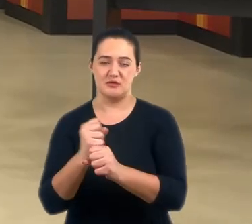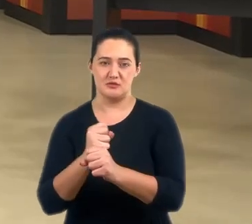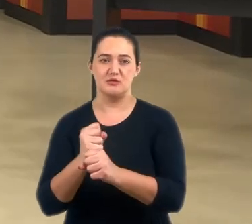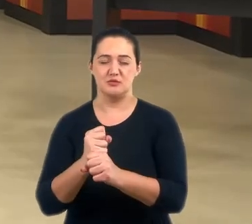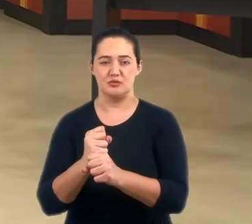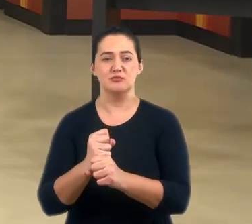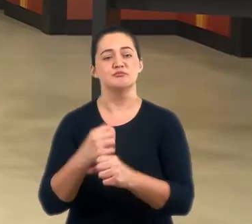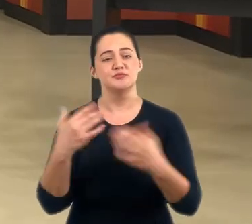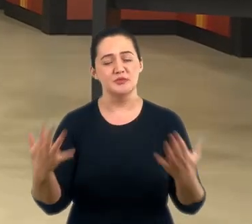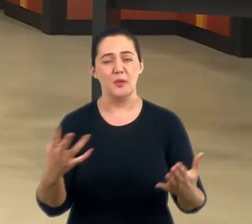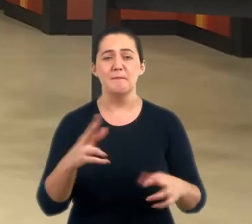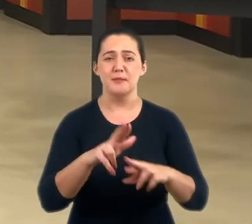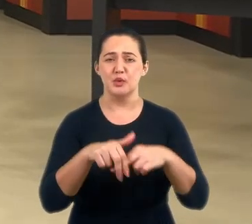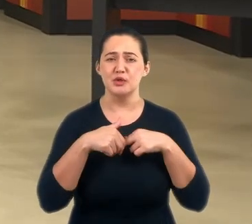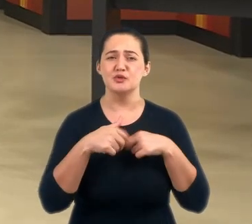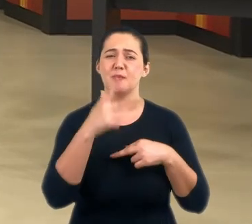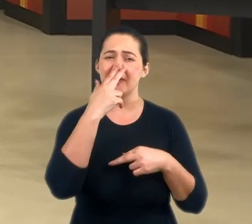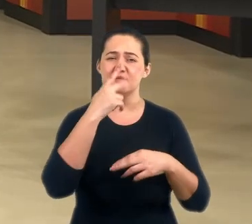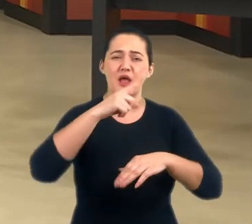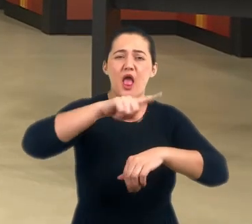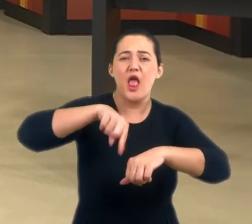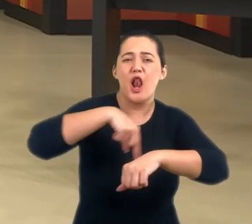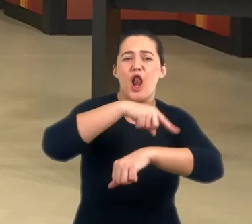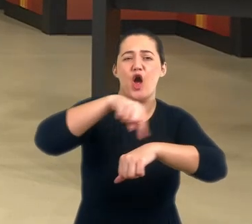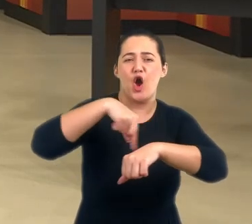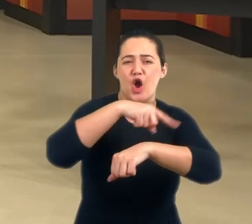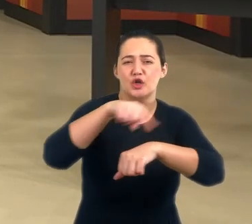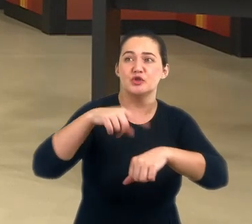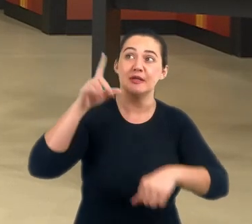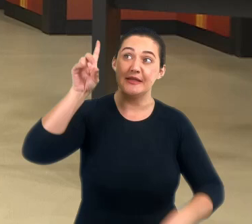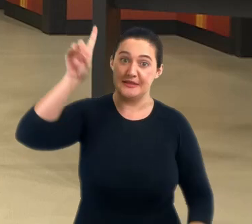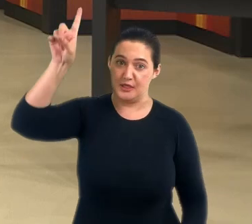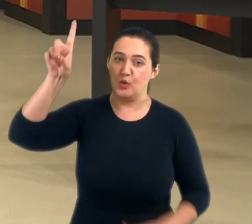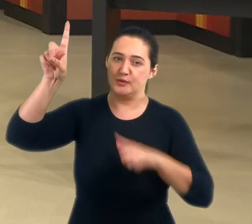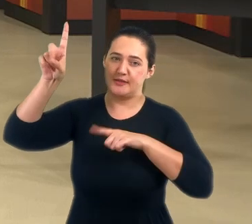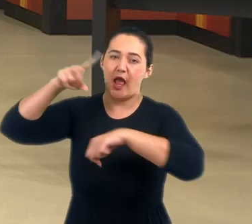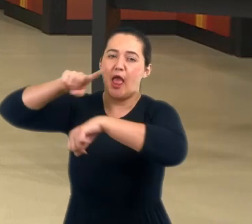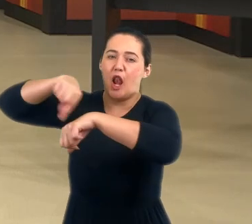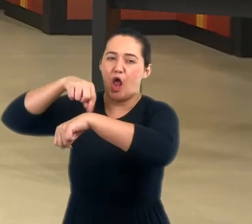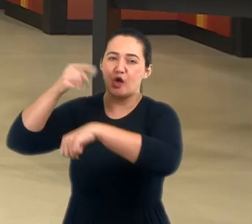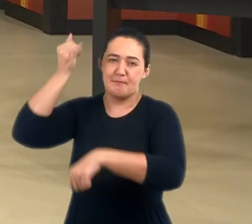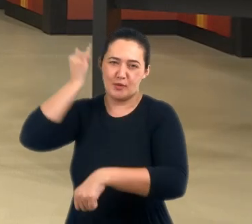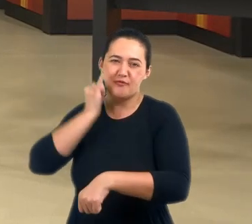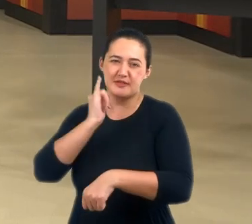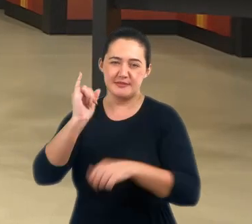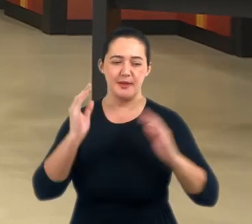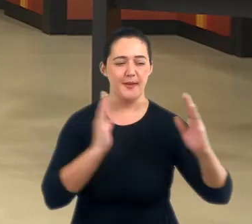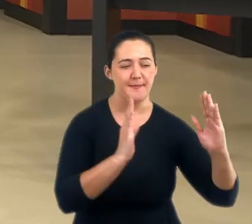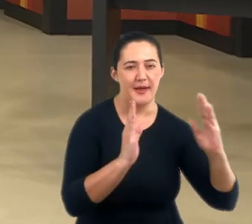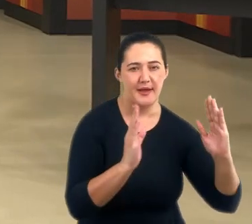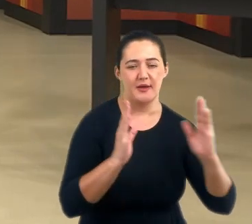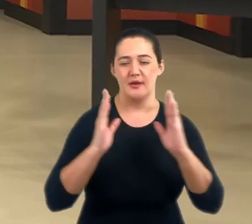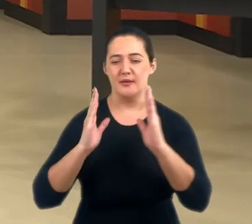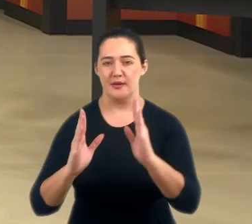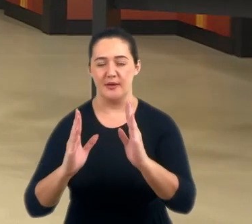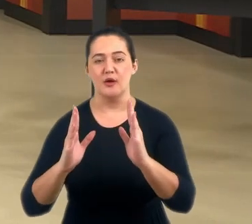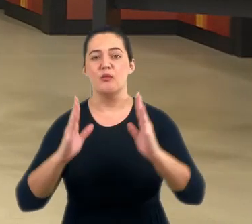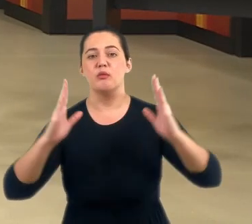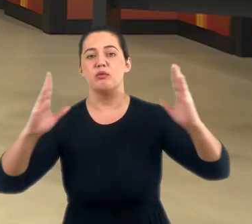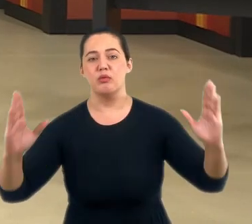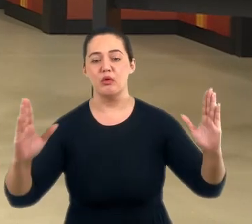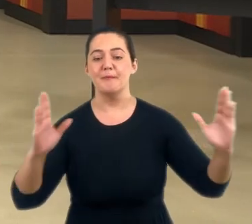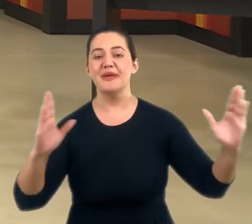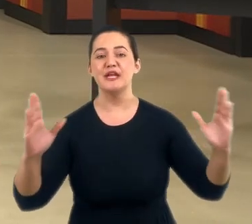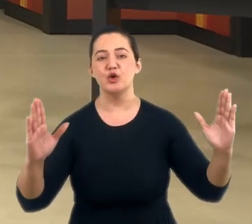portanto, oferecem uma espécie de relógio profético de Deus que dá a ideia, ou melhor, a